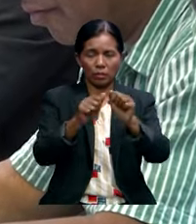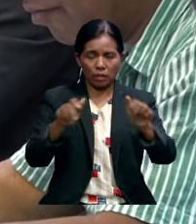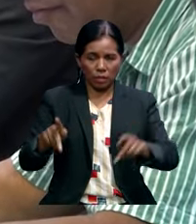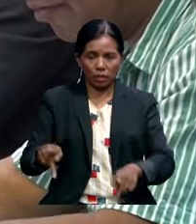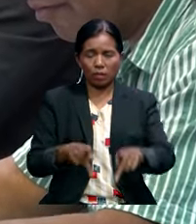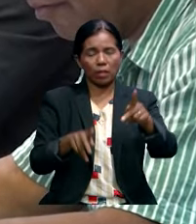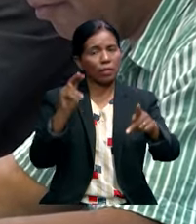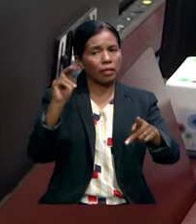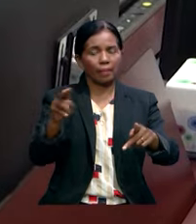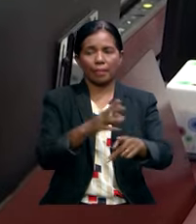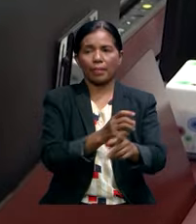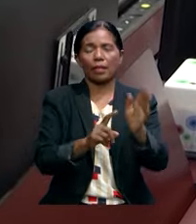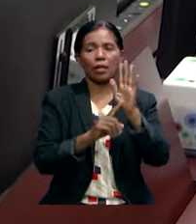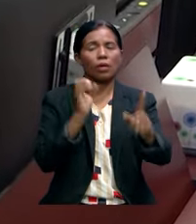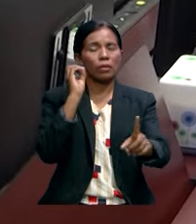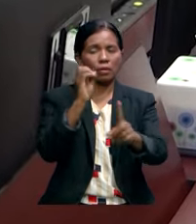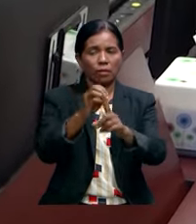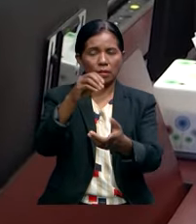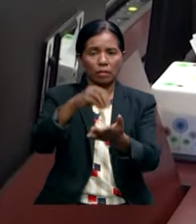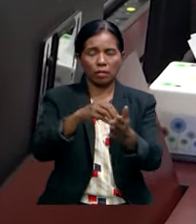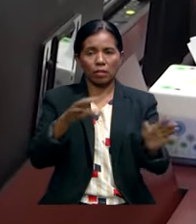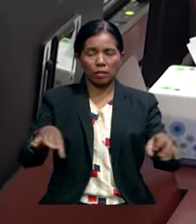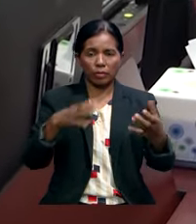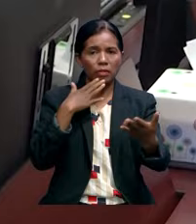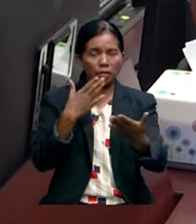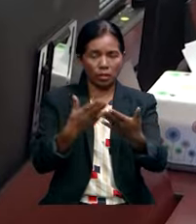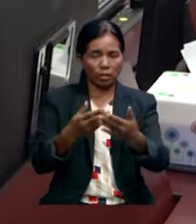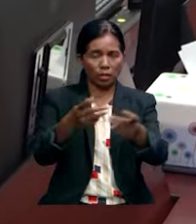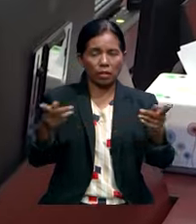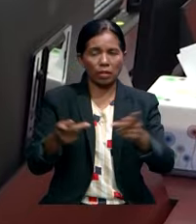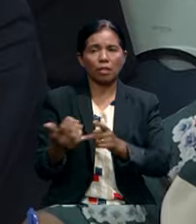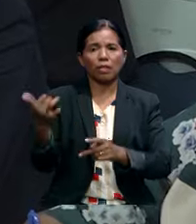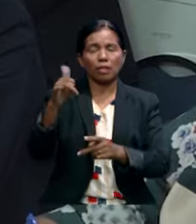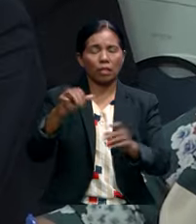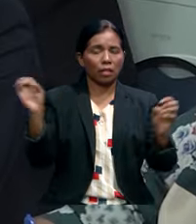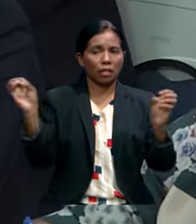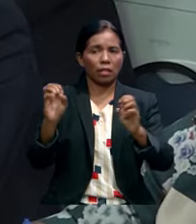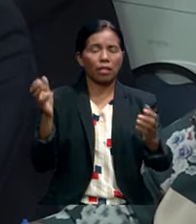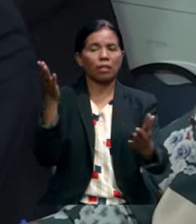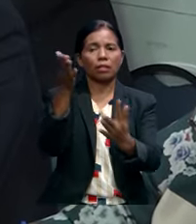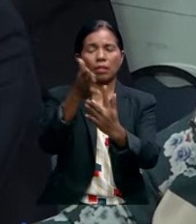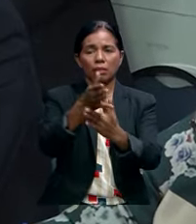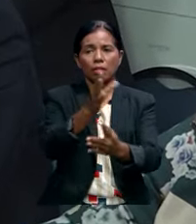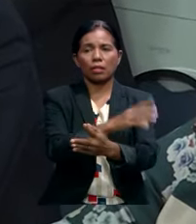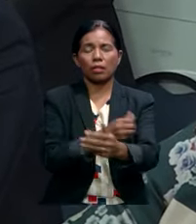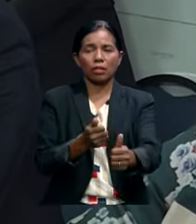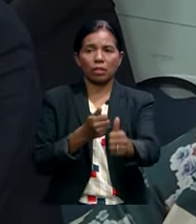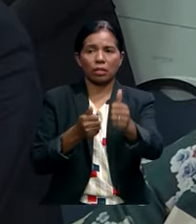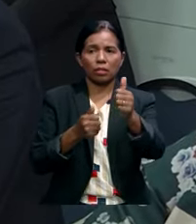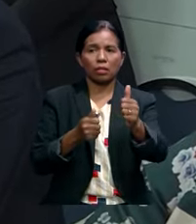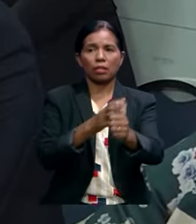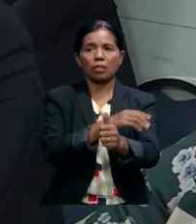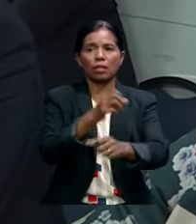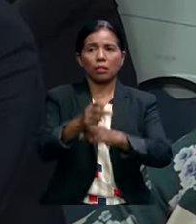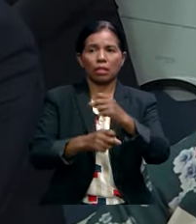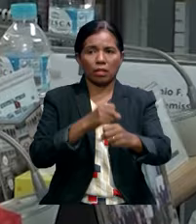pública. Né? Iniciativa, né? O objetivo é garantir progressão e a carreira baseada na lá consegue alcançar promoção baseada na mérito e a